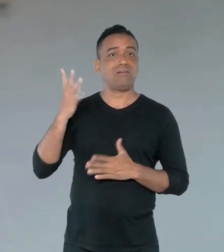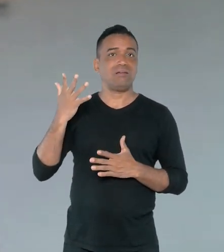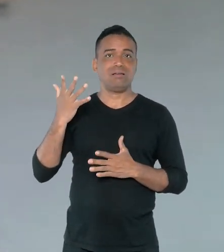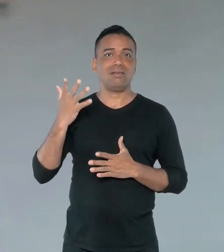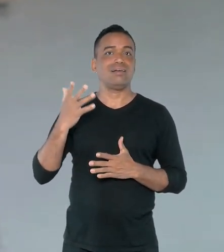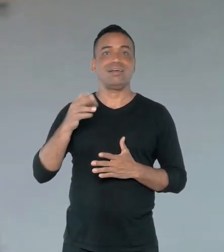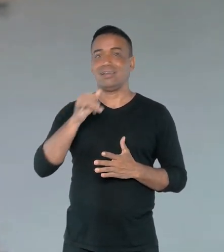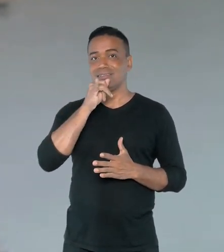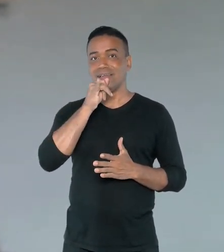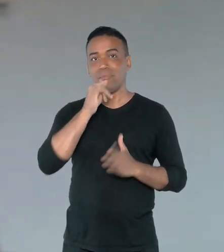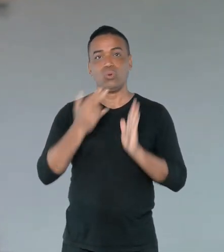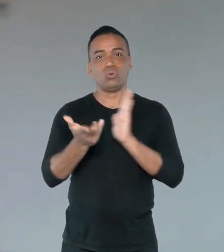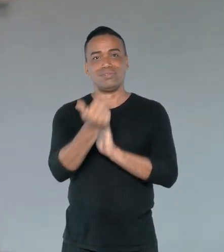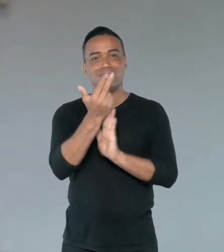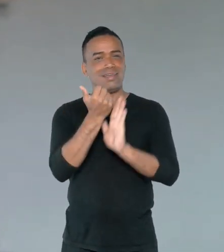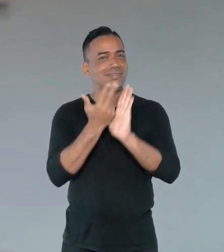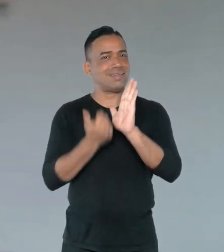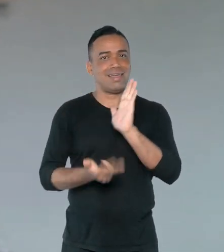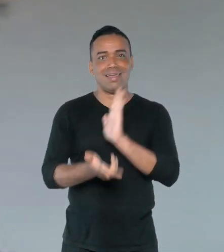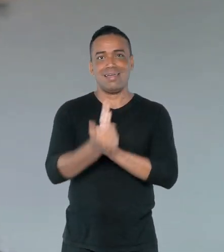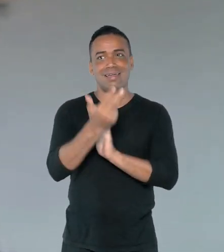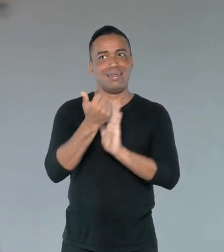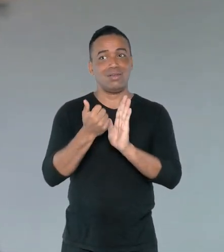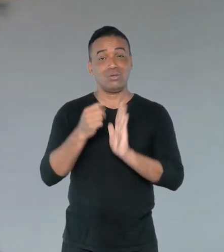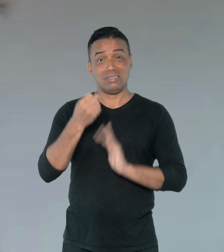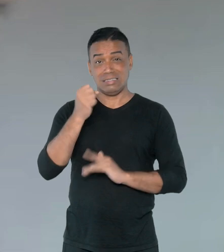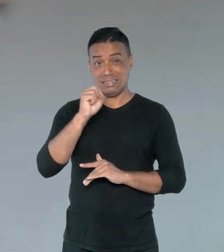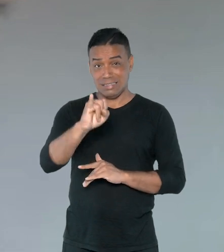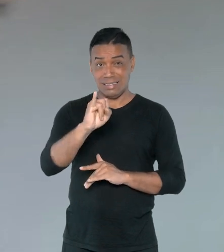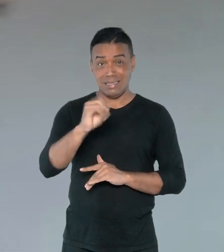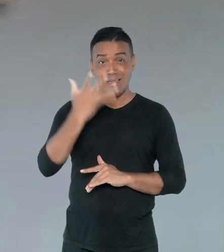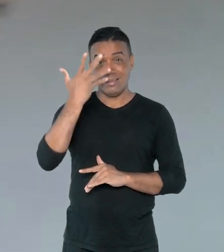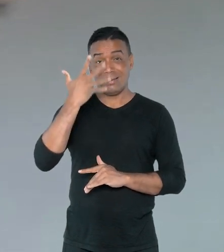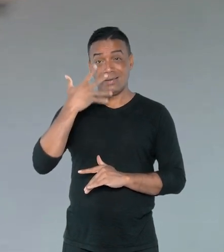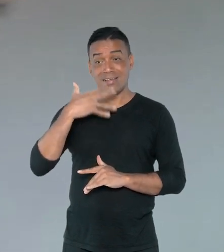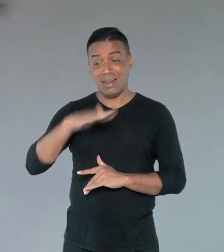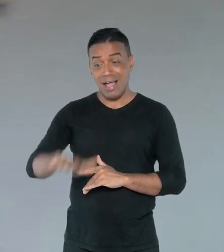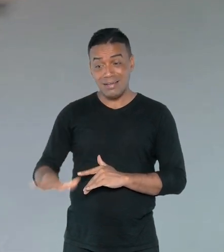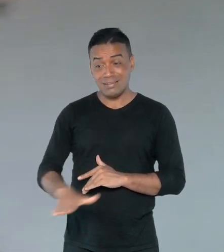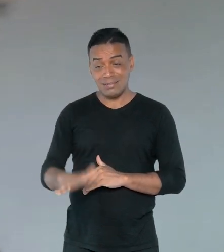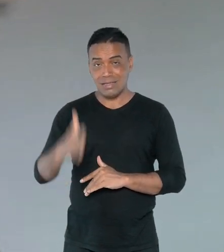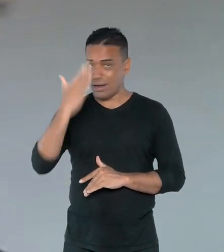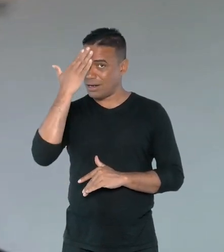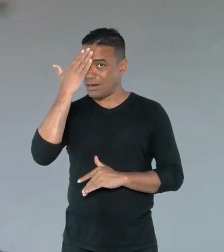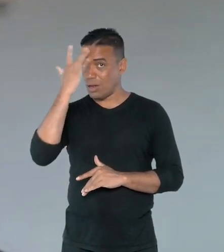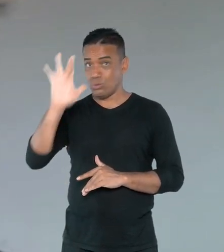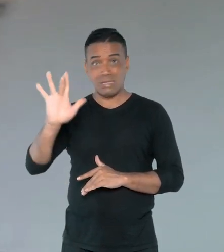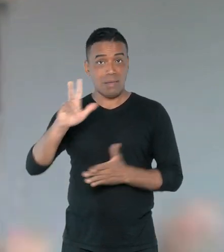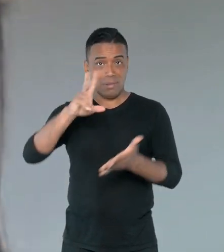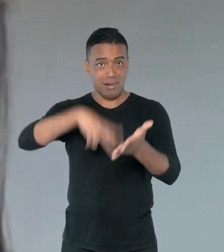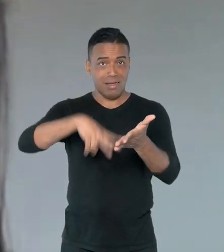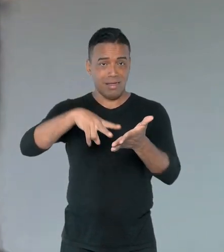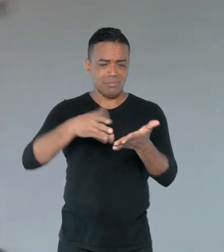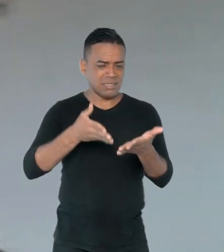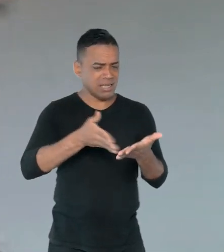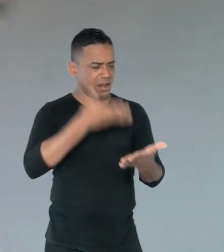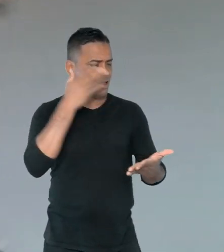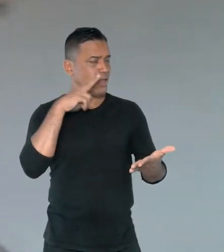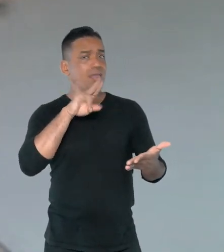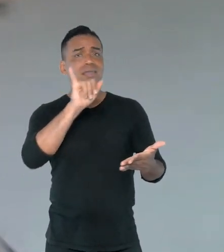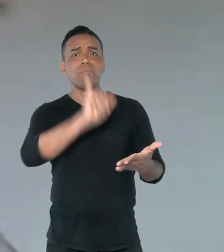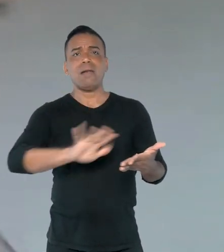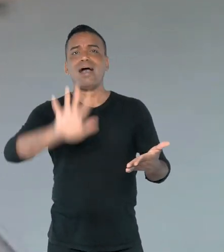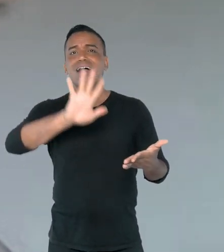Até nas ilustrações, assim, eu acredito que se uma criança que, mesmo que ela não saiba ler, se ela pegar o livro e começar a